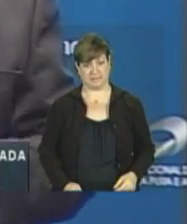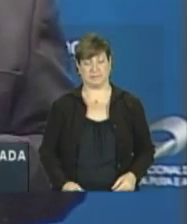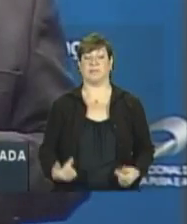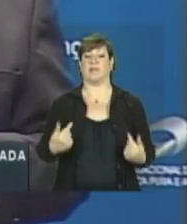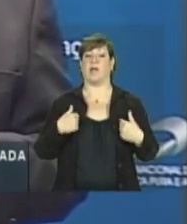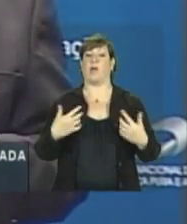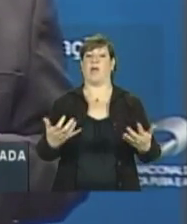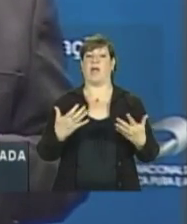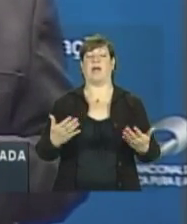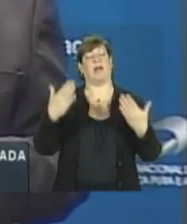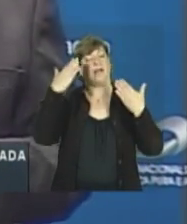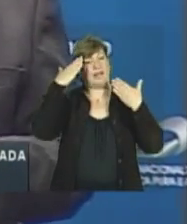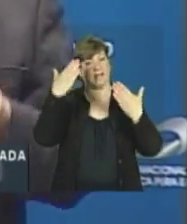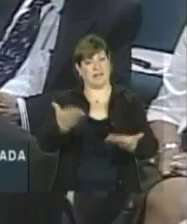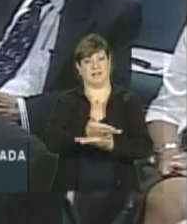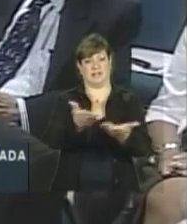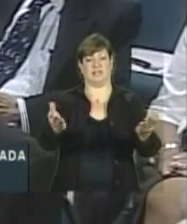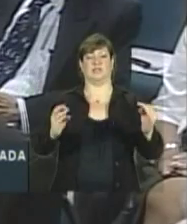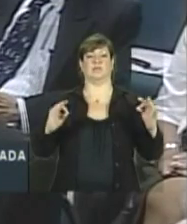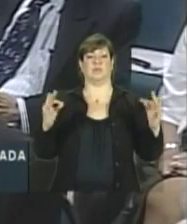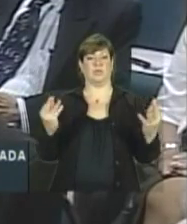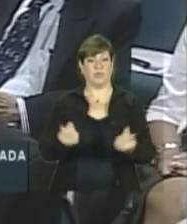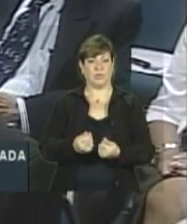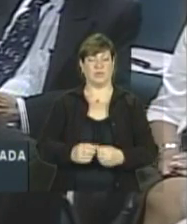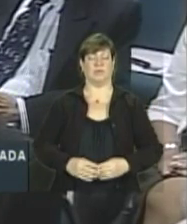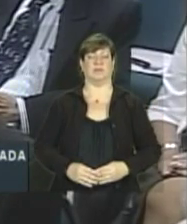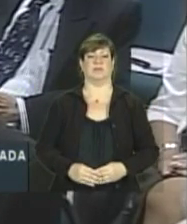quero agradecer a todos e